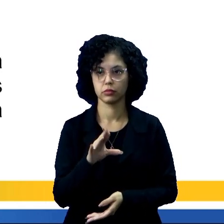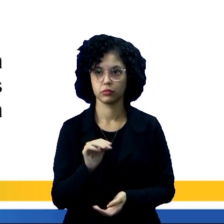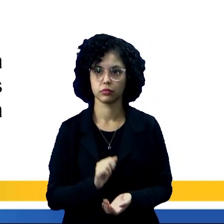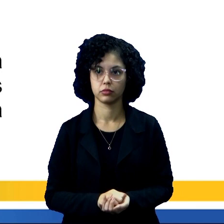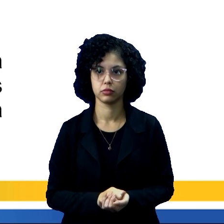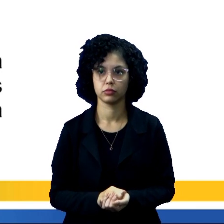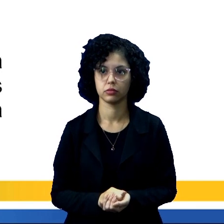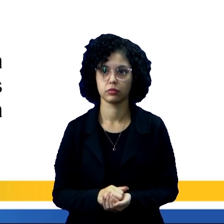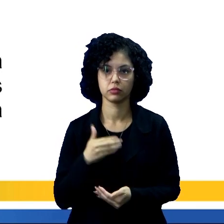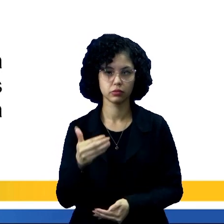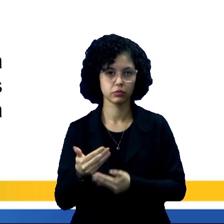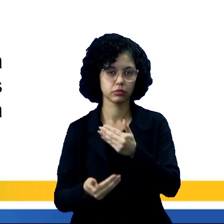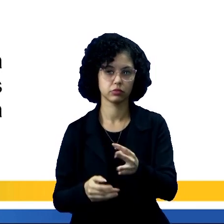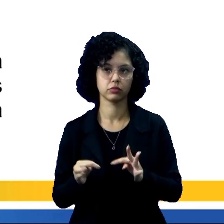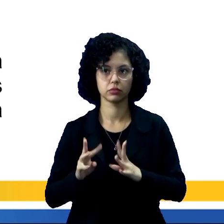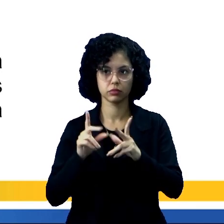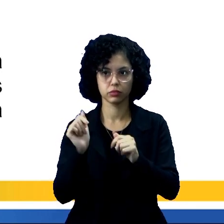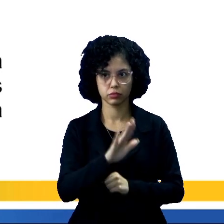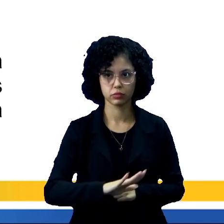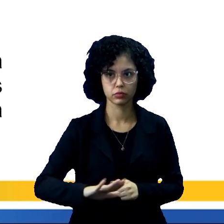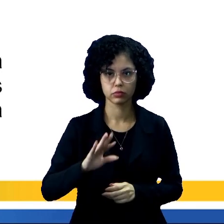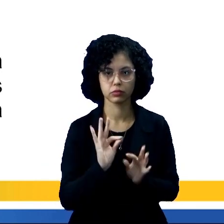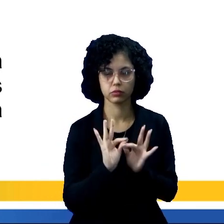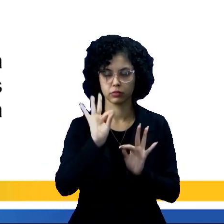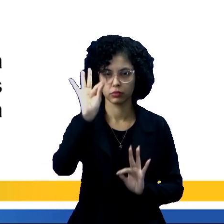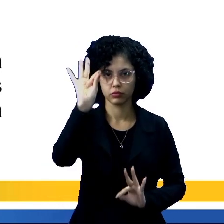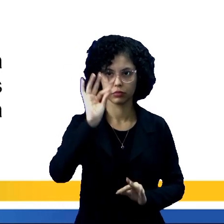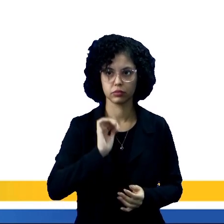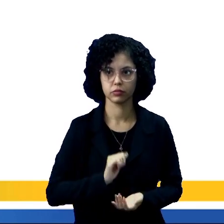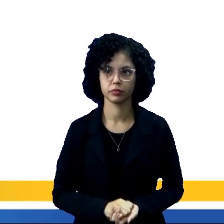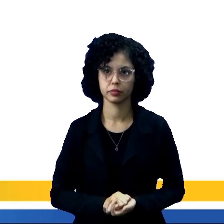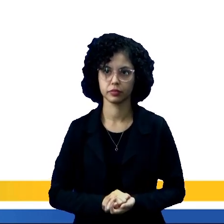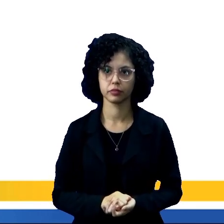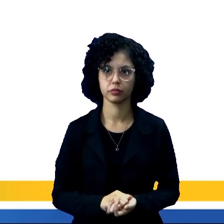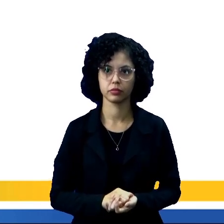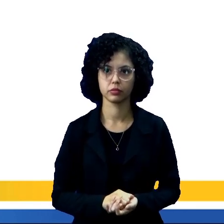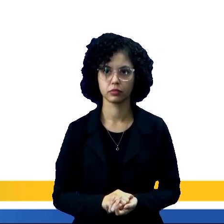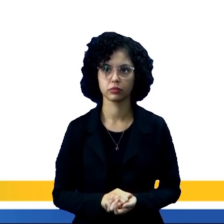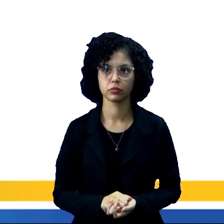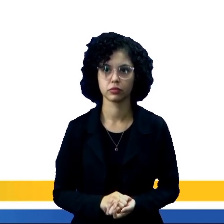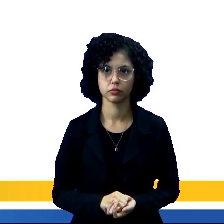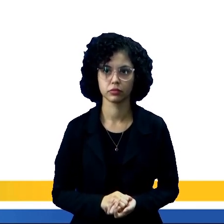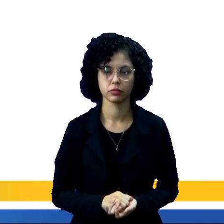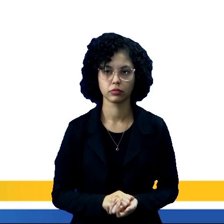mesmo diâmetro ao longo de todo o seu comprimento,